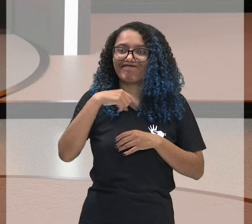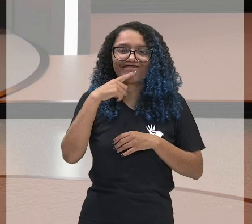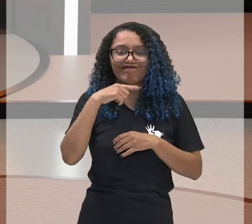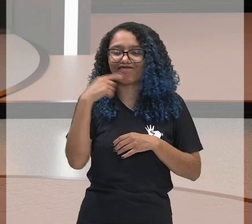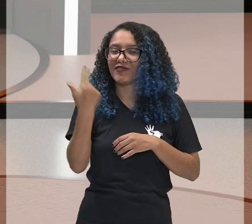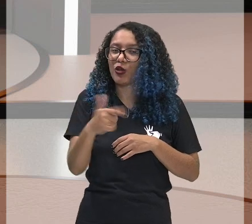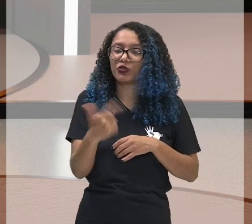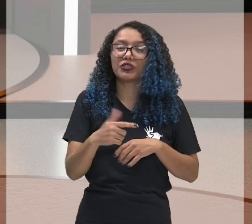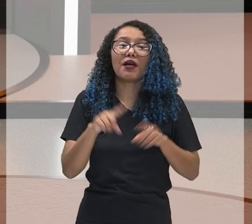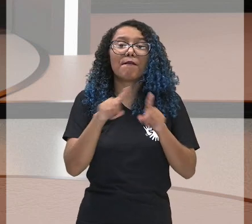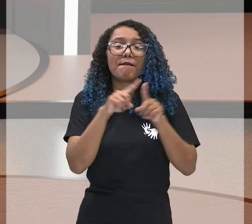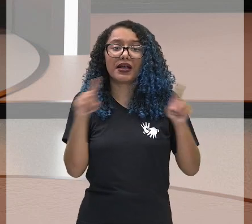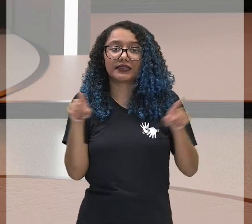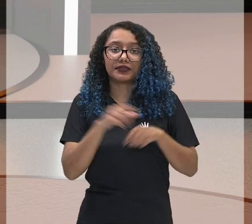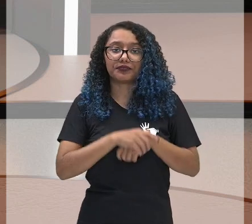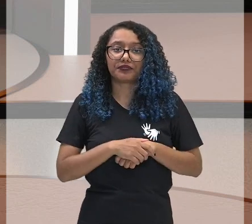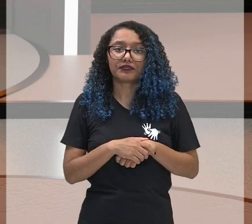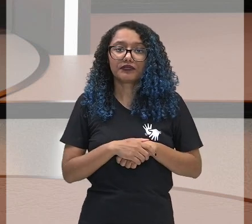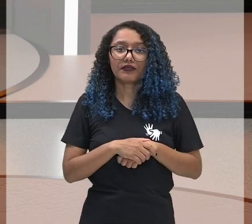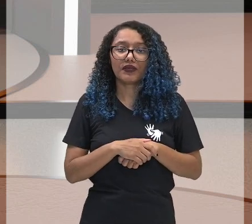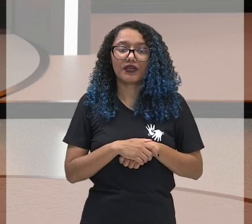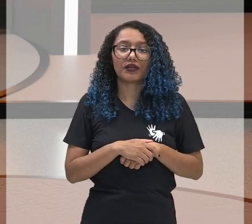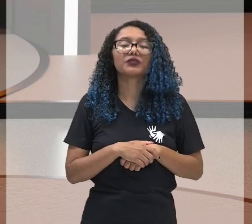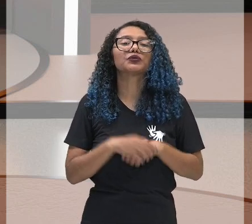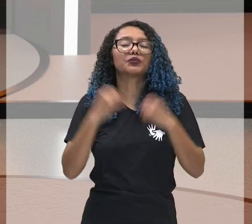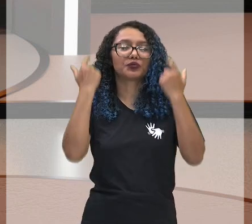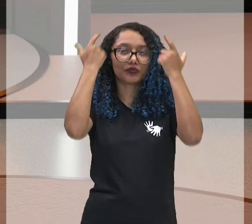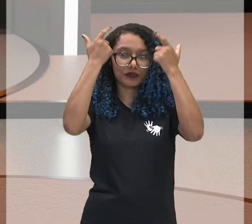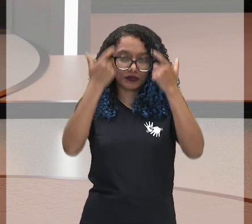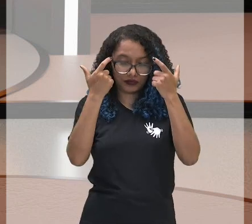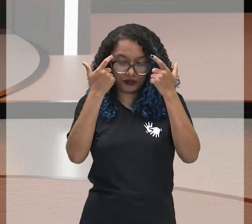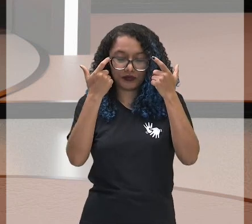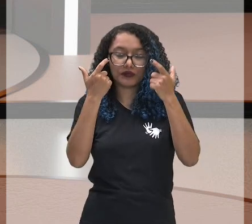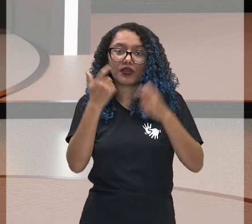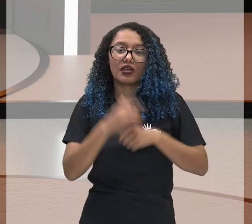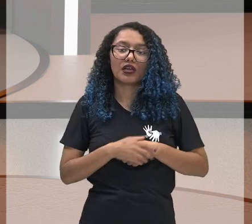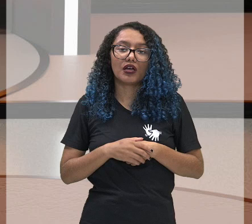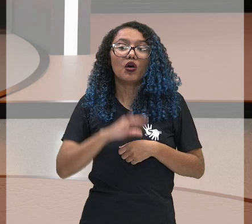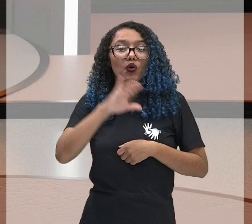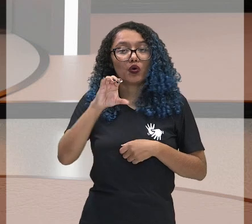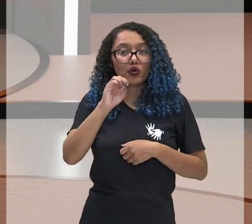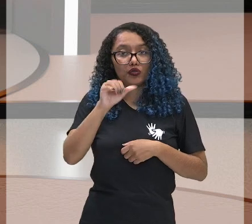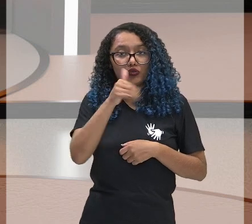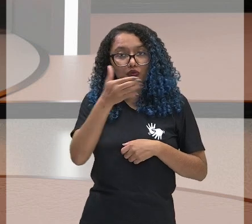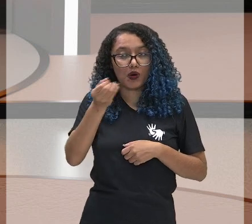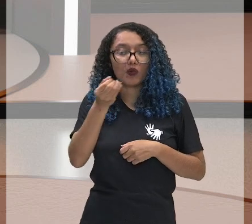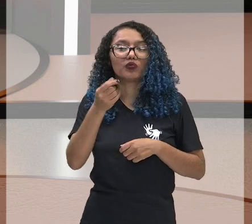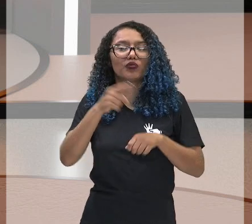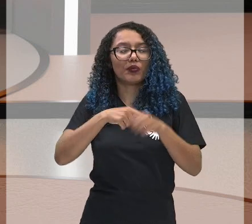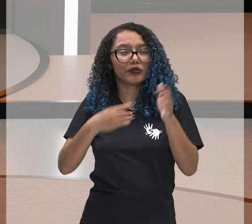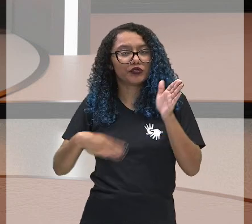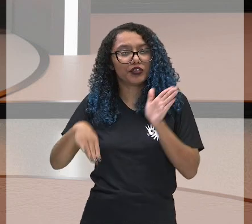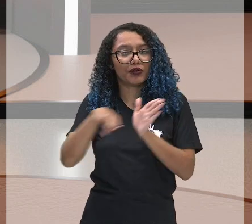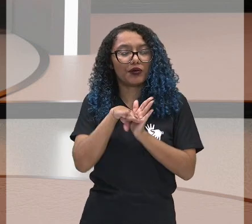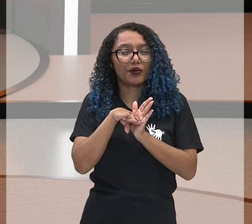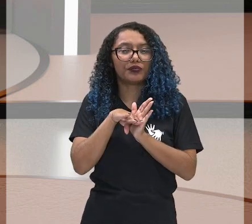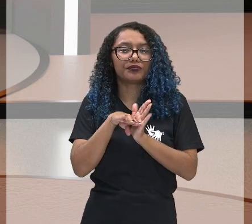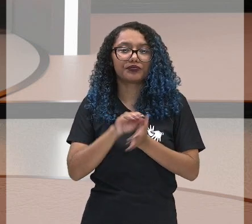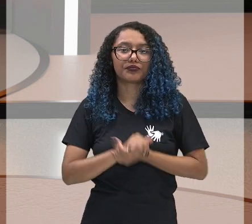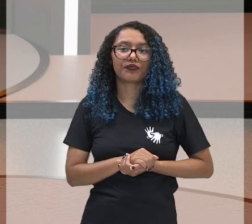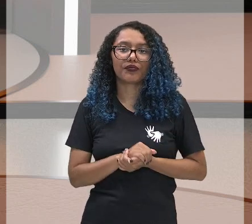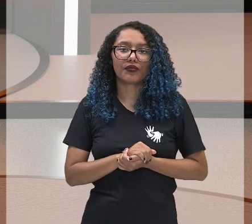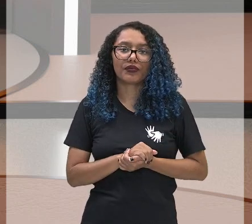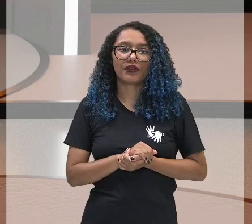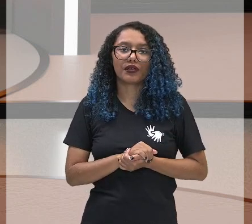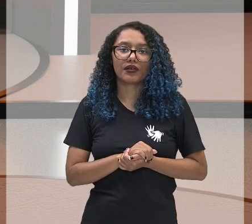VI, o Dom João, príncipe regente, tá, gente? Mais uma vez, quando chegou ao Brasil, em 1808, ele não